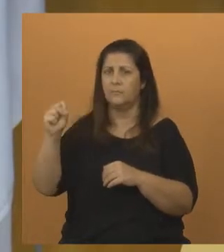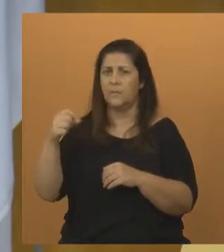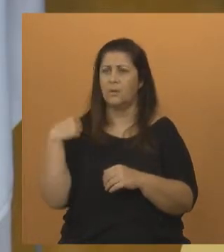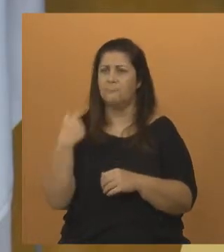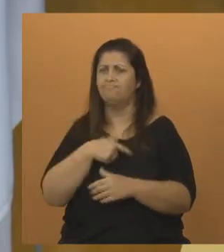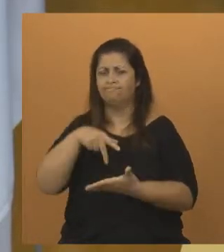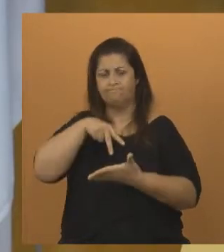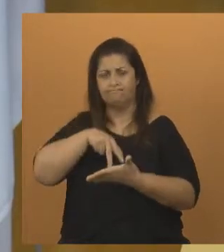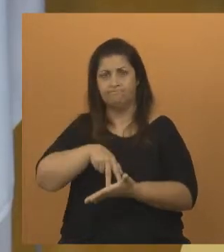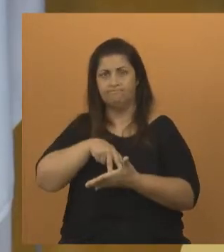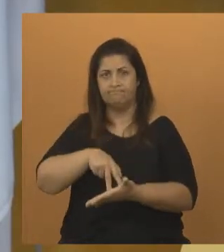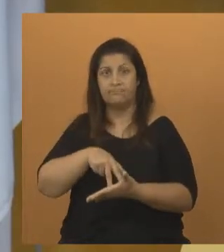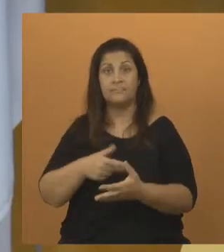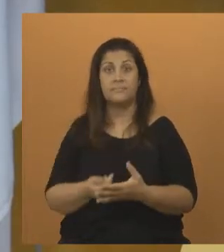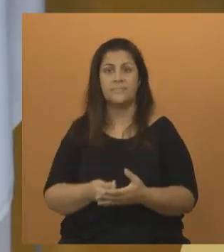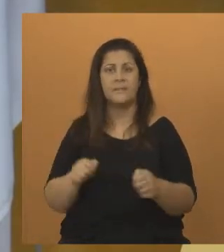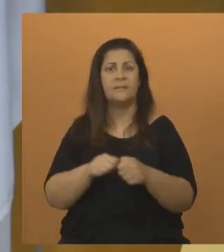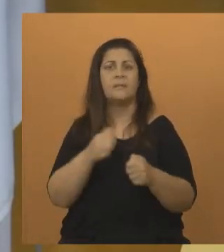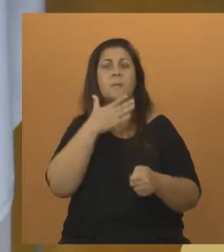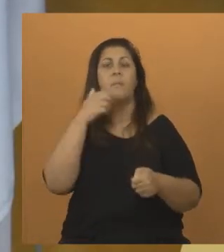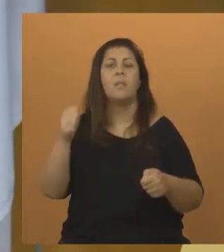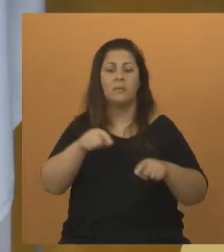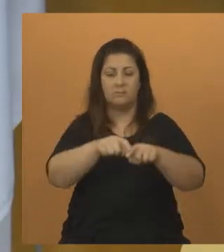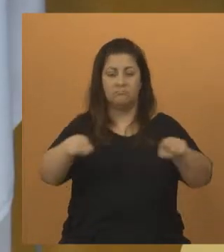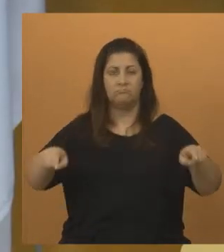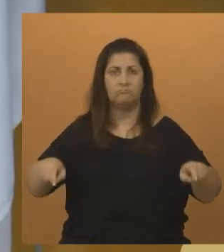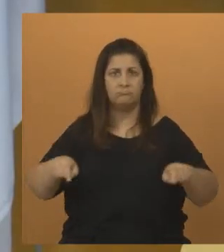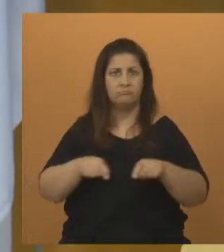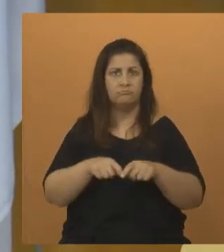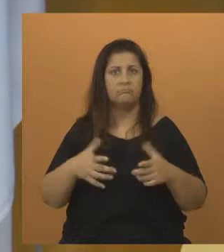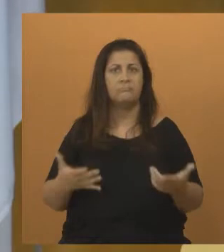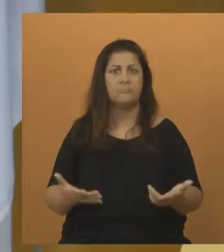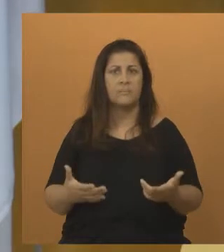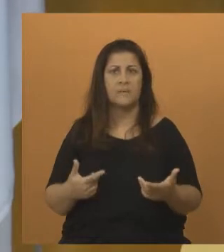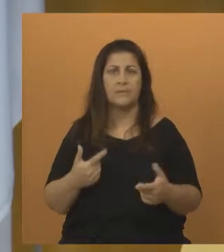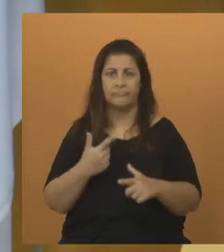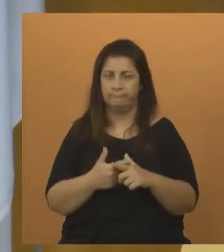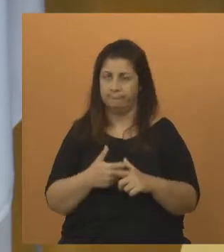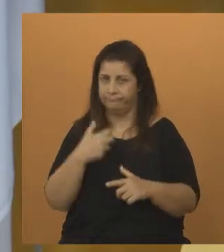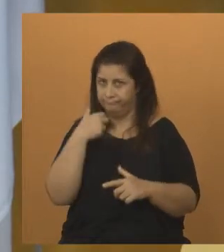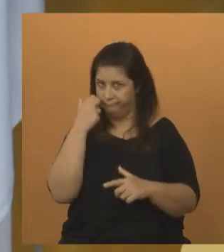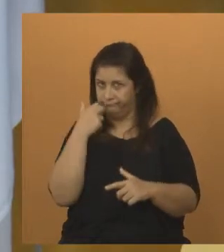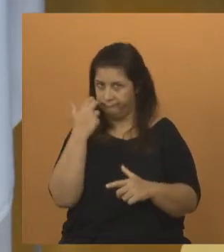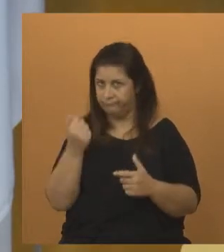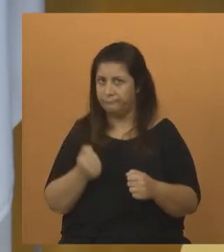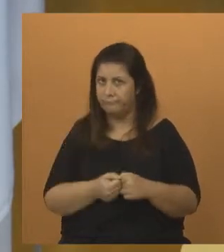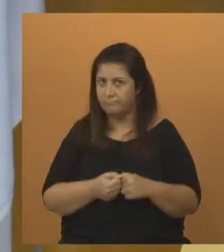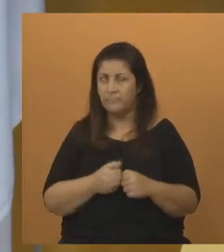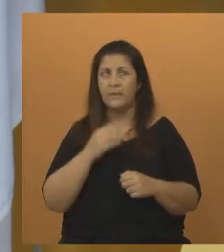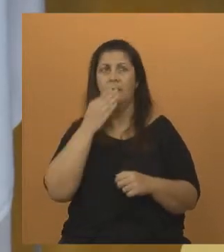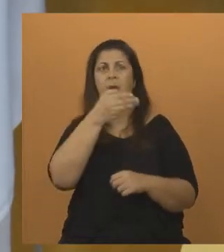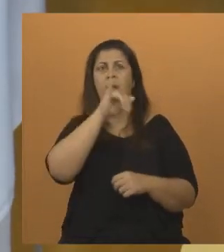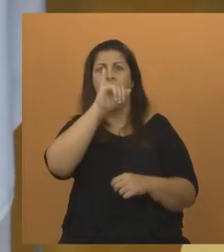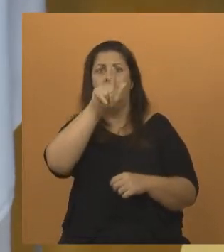firme, né, para estar melhorando os campos da cidade, né, que eu acho que é uma vergonha você ir no Igarapés